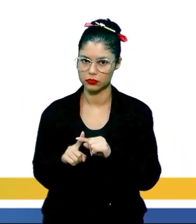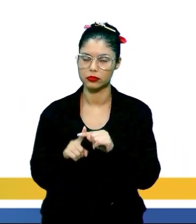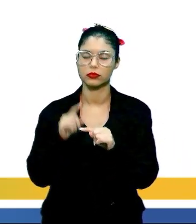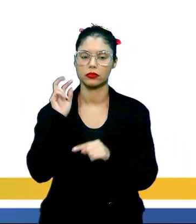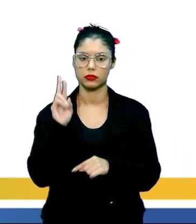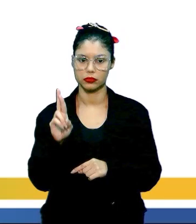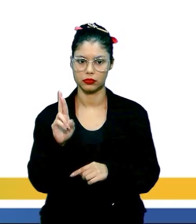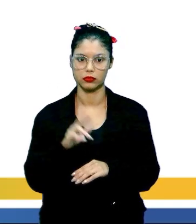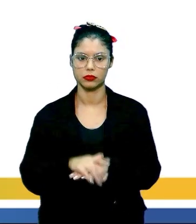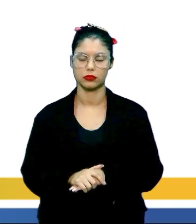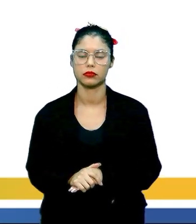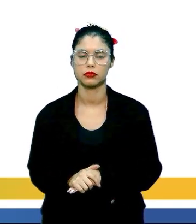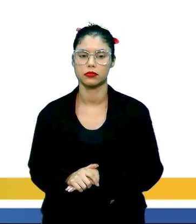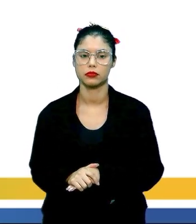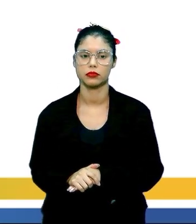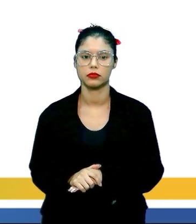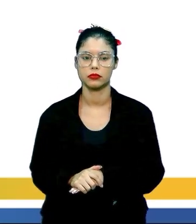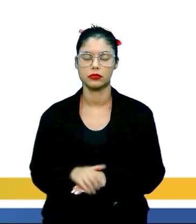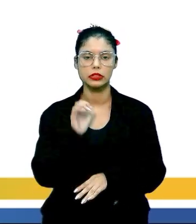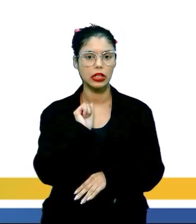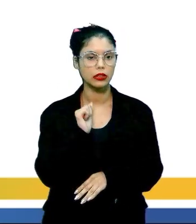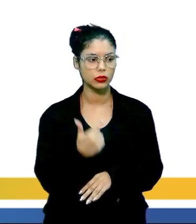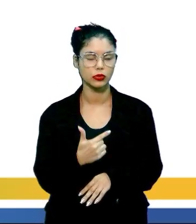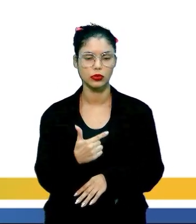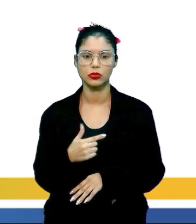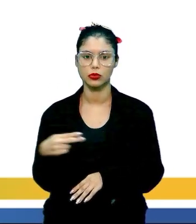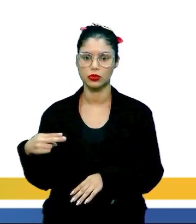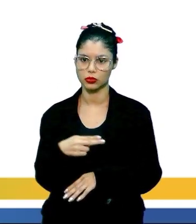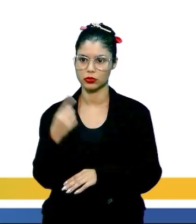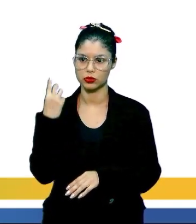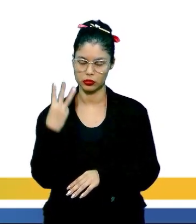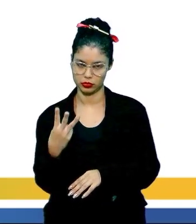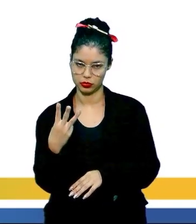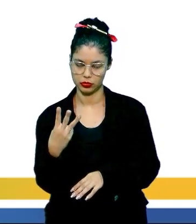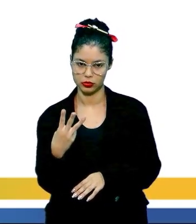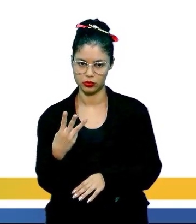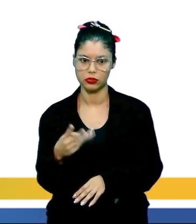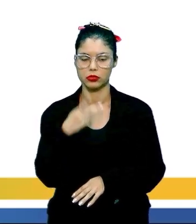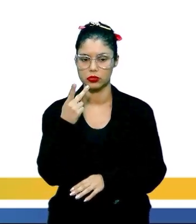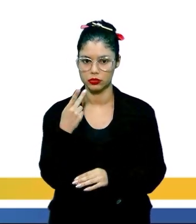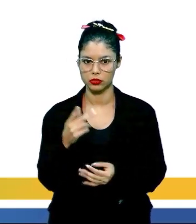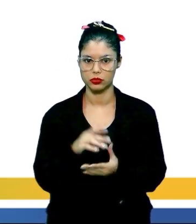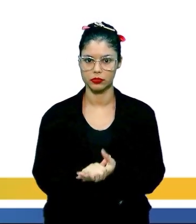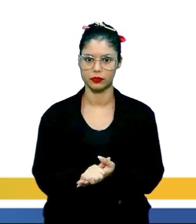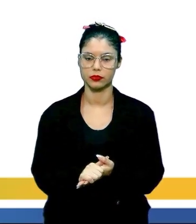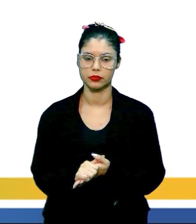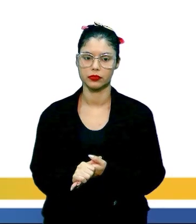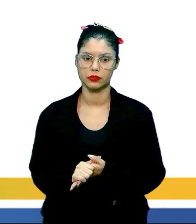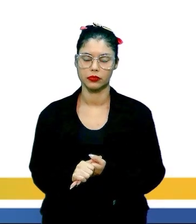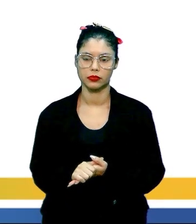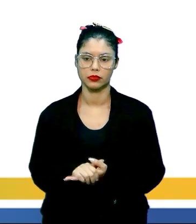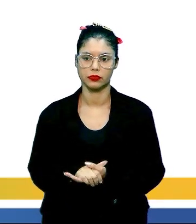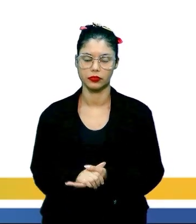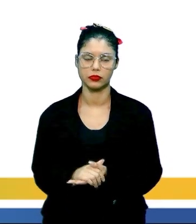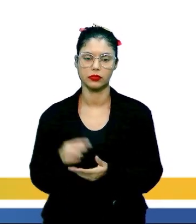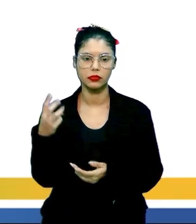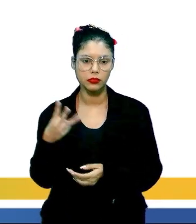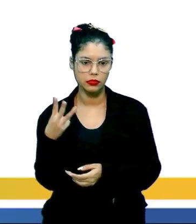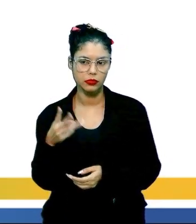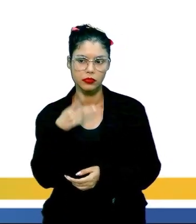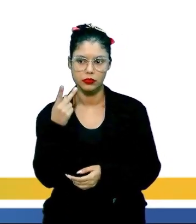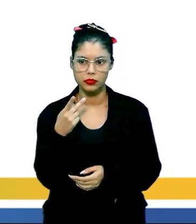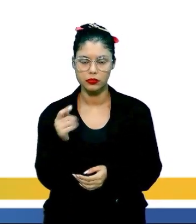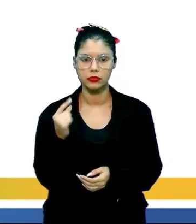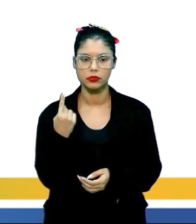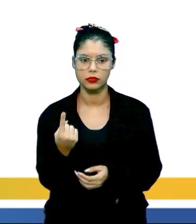razão. Correto? Esse A2, o A1, eu sei que é 3, porque está dizendo aqui, ok? Aqui está falando que é